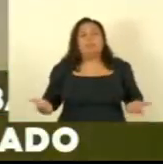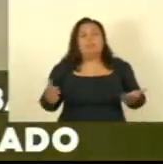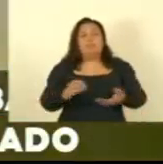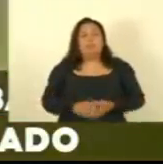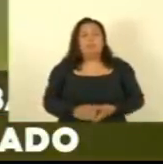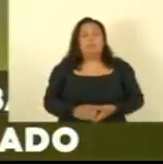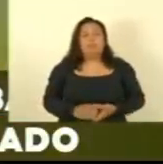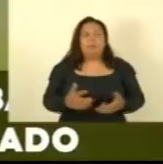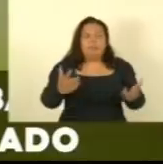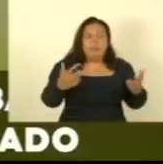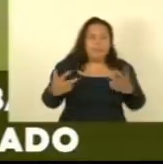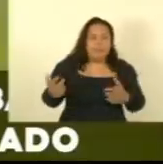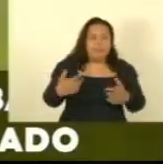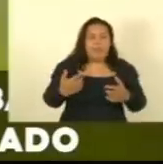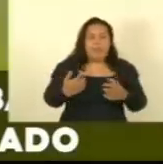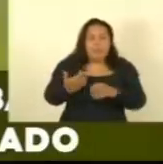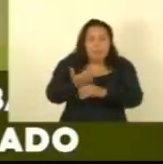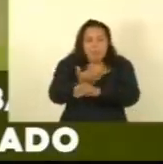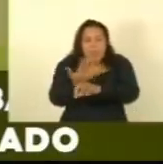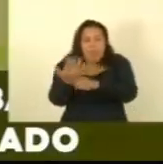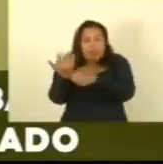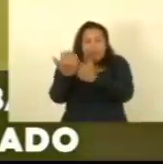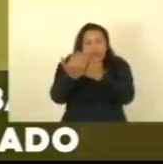Tá vendo, ó? No meio do mato, escondido, ó.